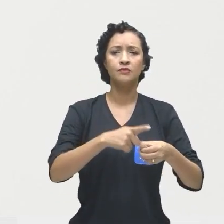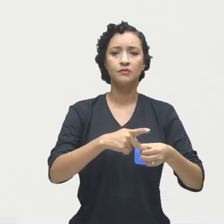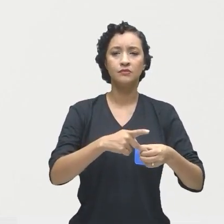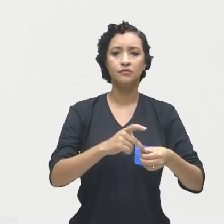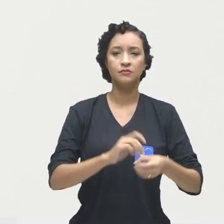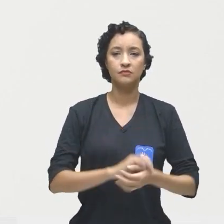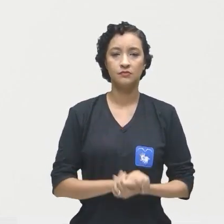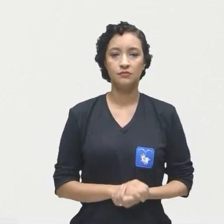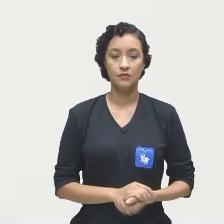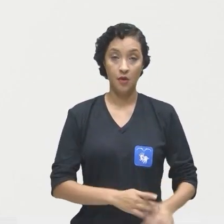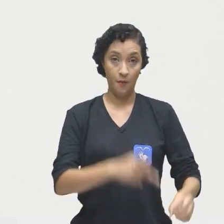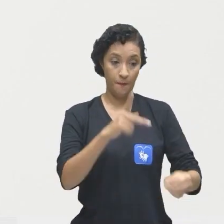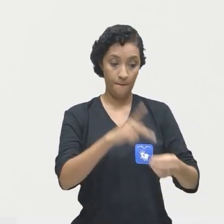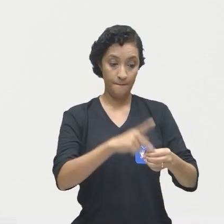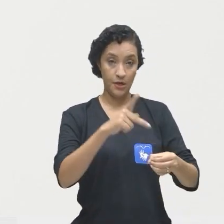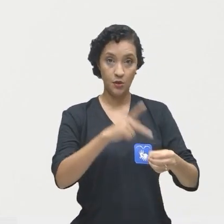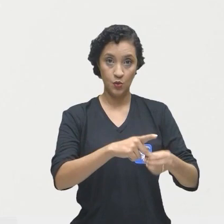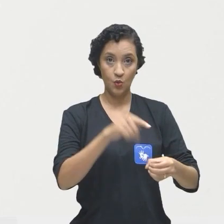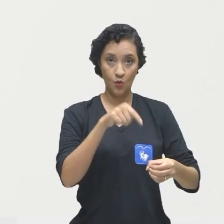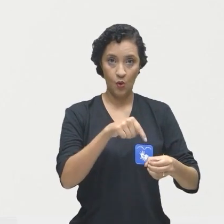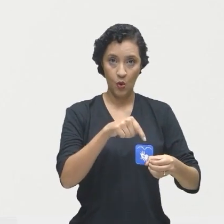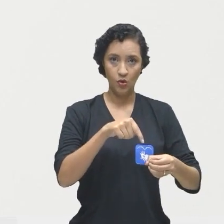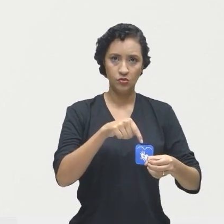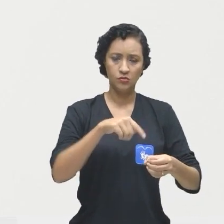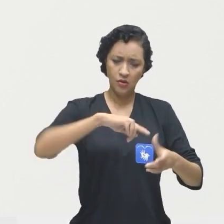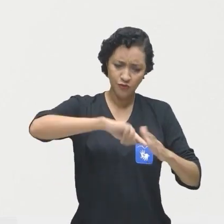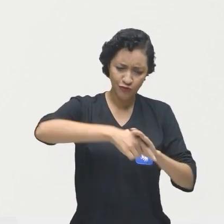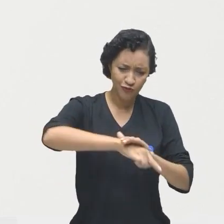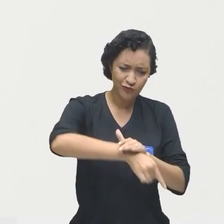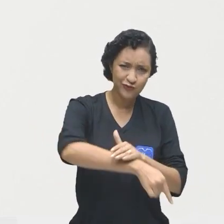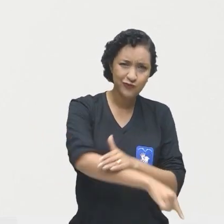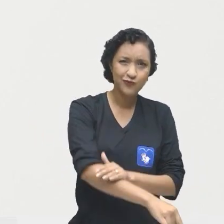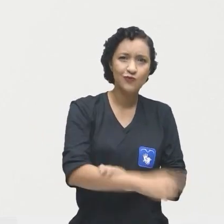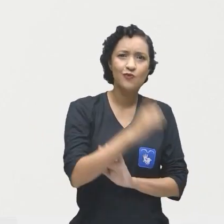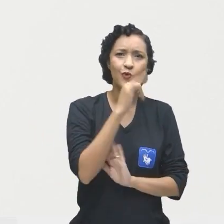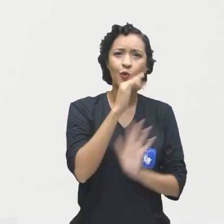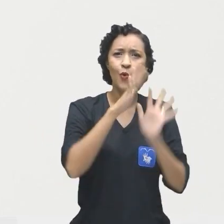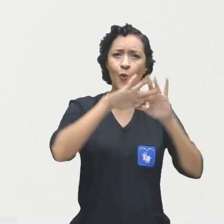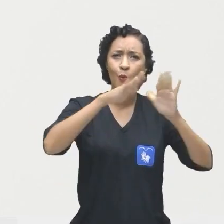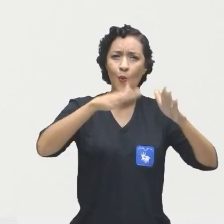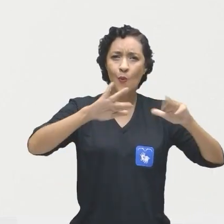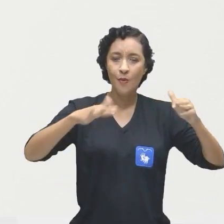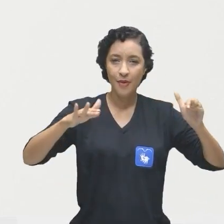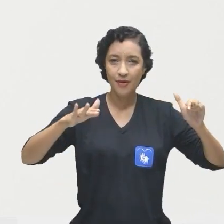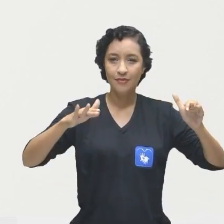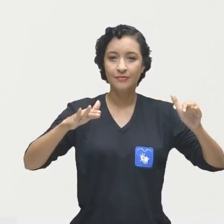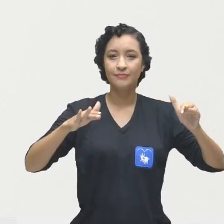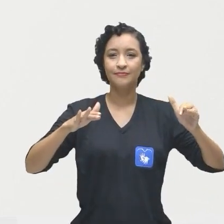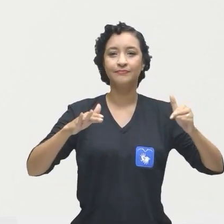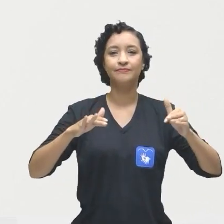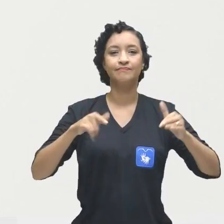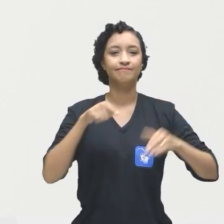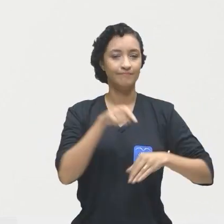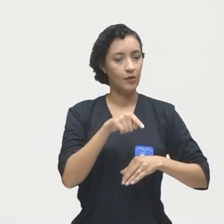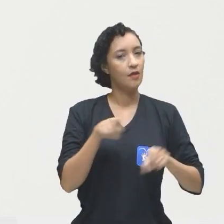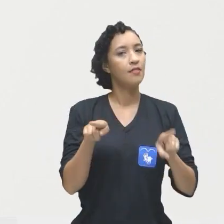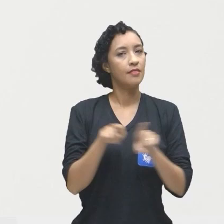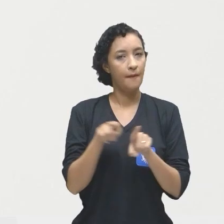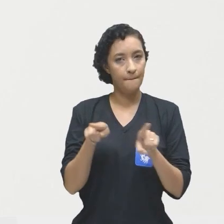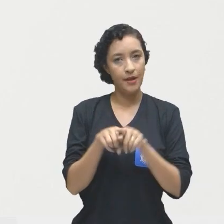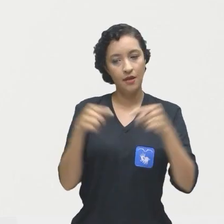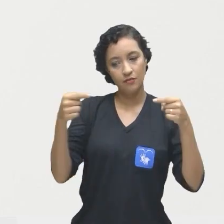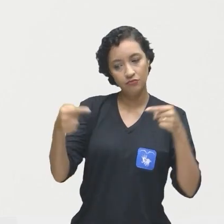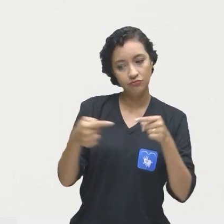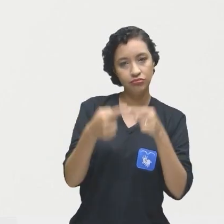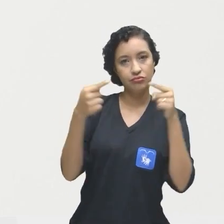que o petróleo é tirado do fundo do oceano. Então, se ele é tirado do fundo do oceano, ele é também um recurso